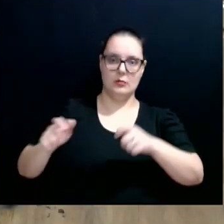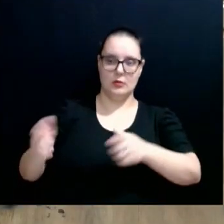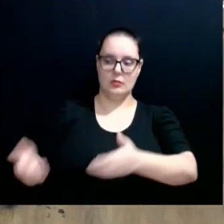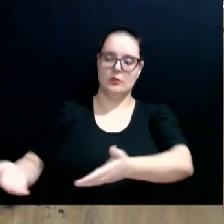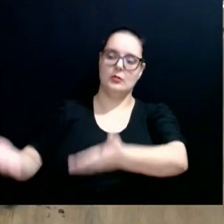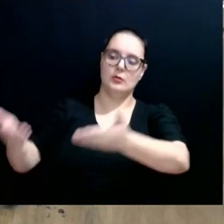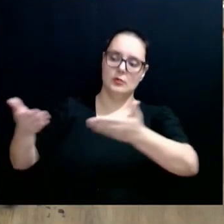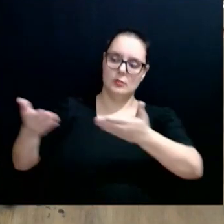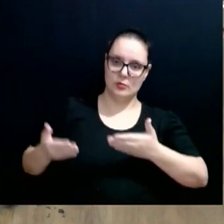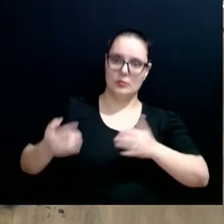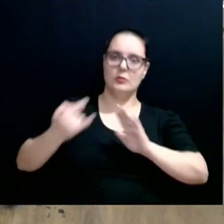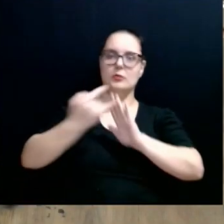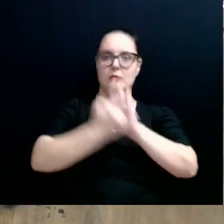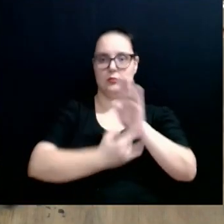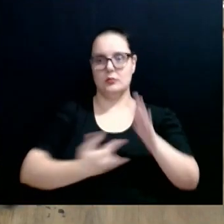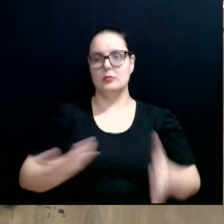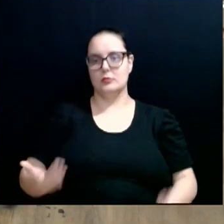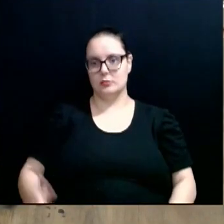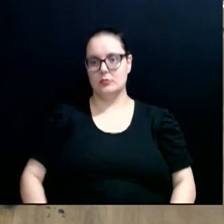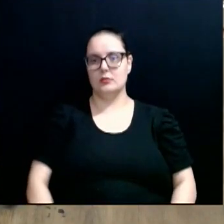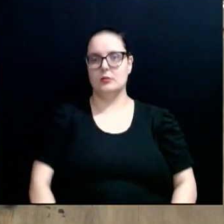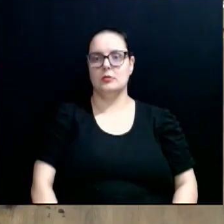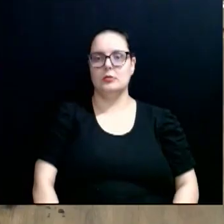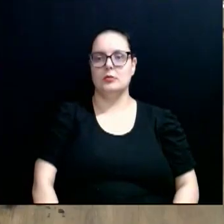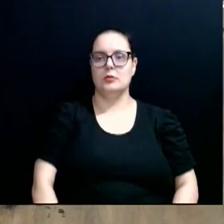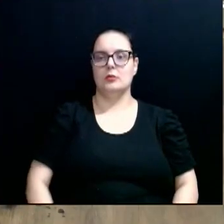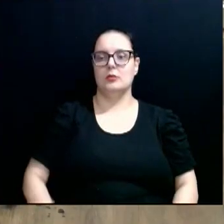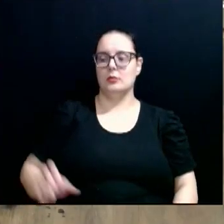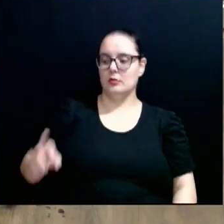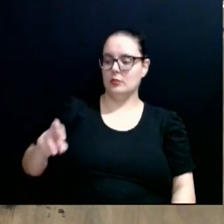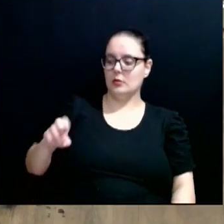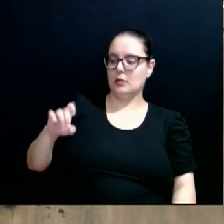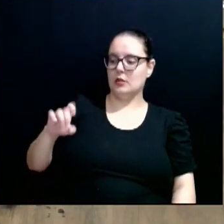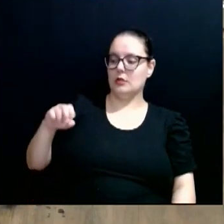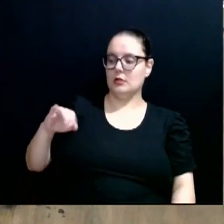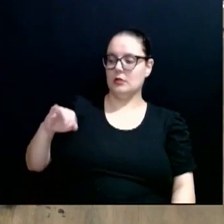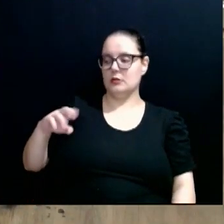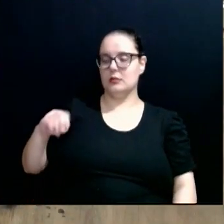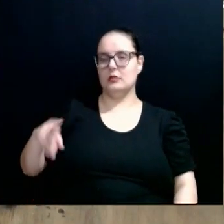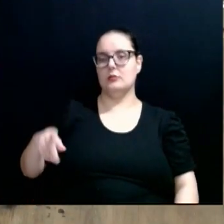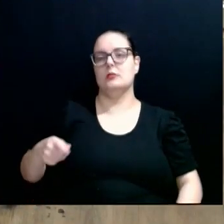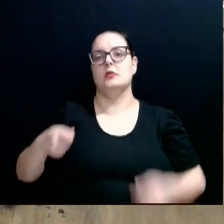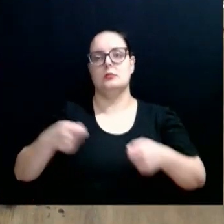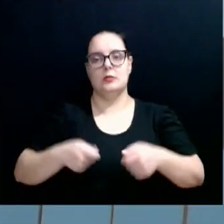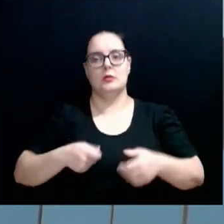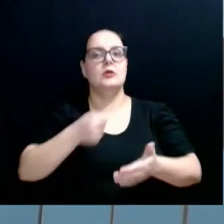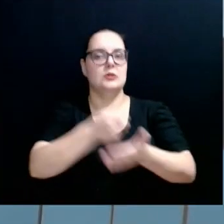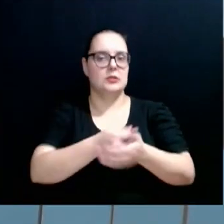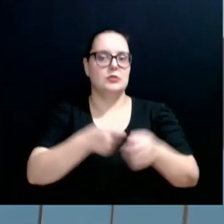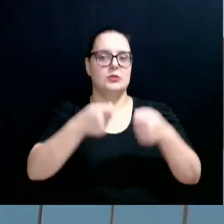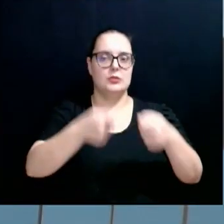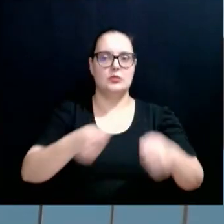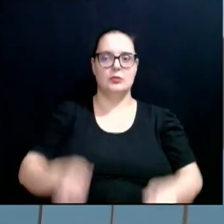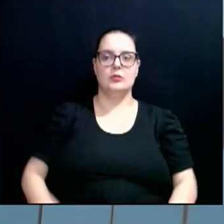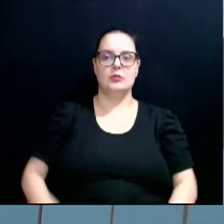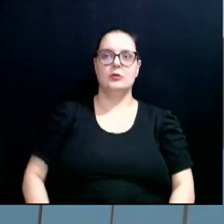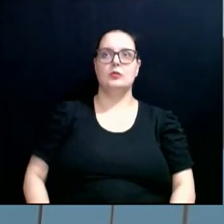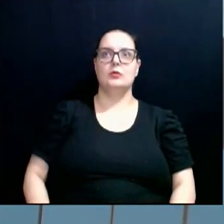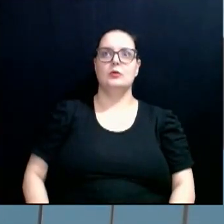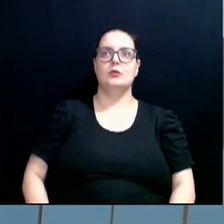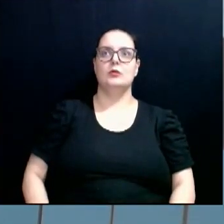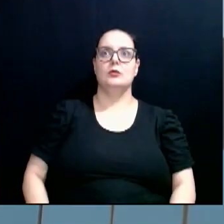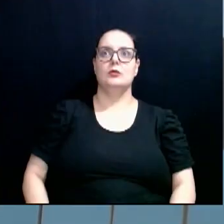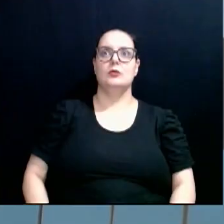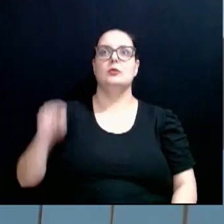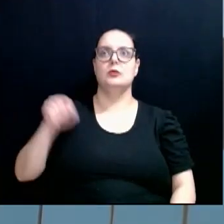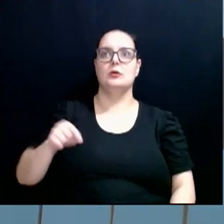teve ali o credenciamento cumpridas e as garantias cumpridas. E ali, isso é interessante, as